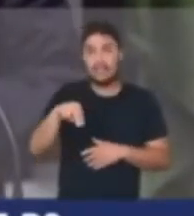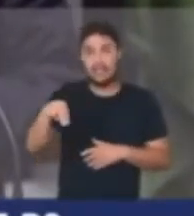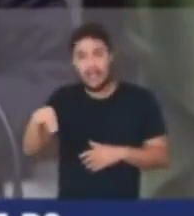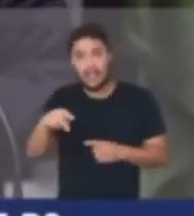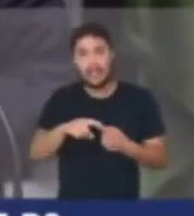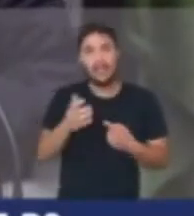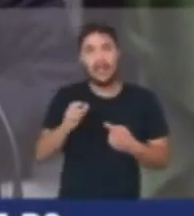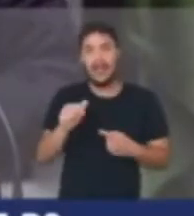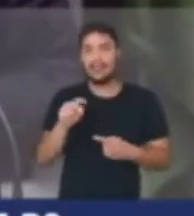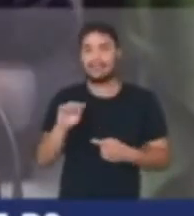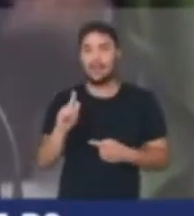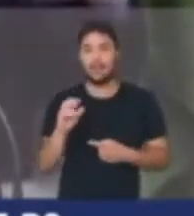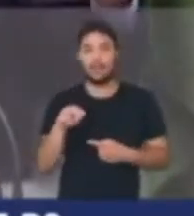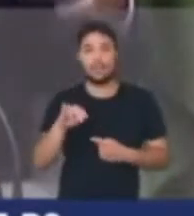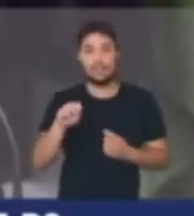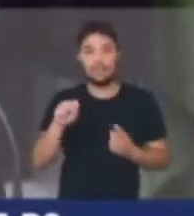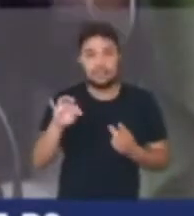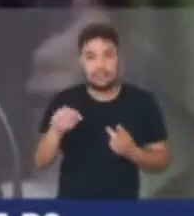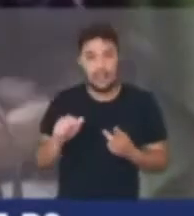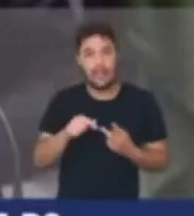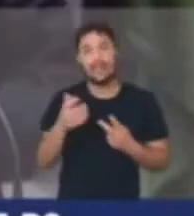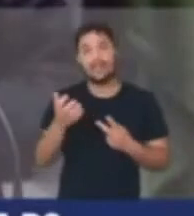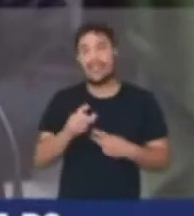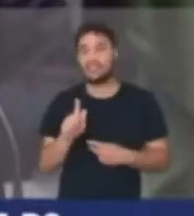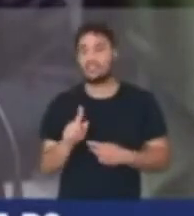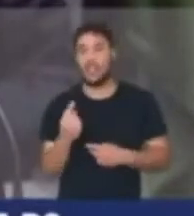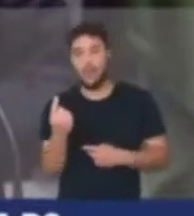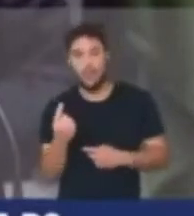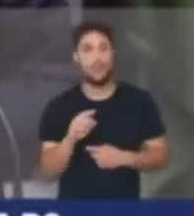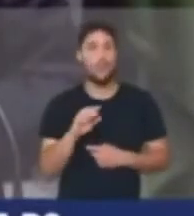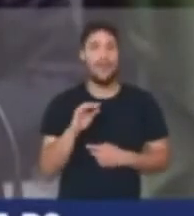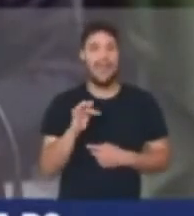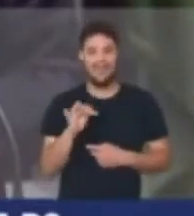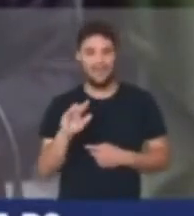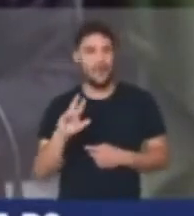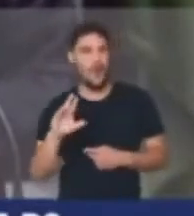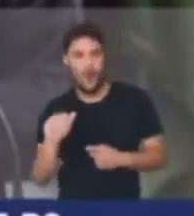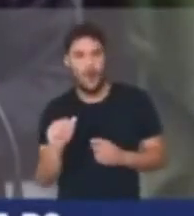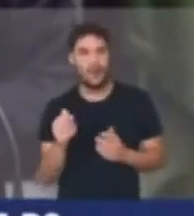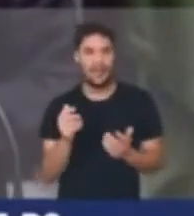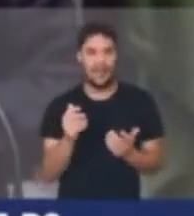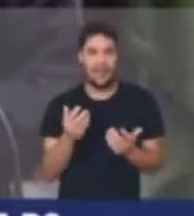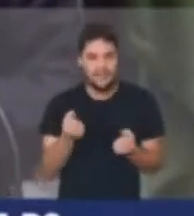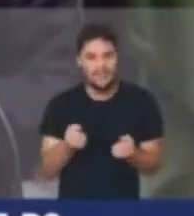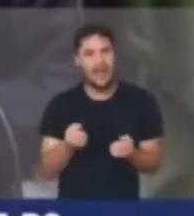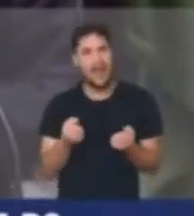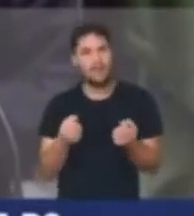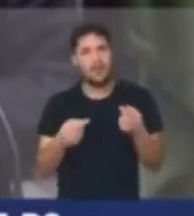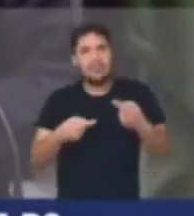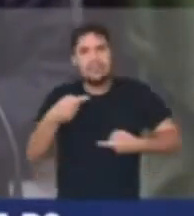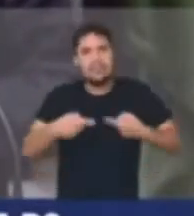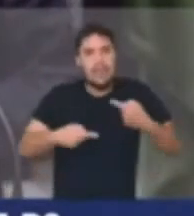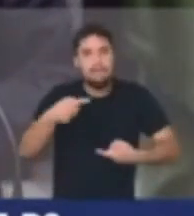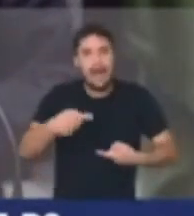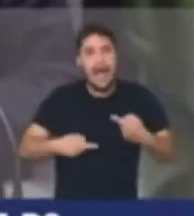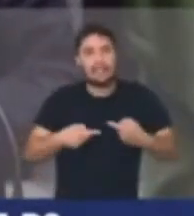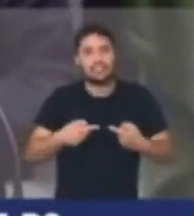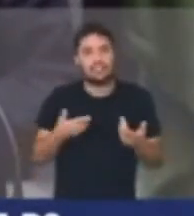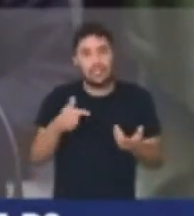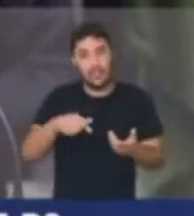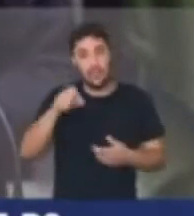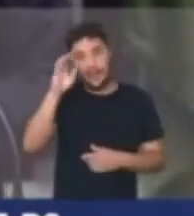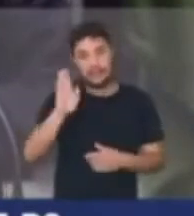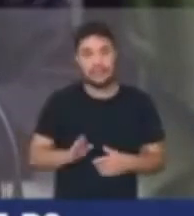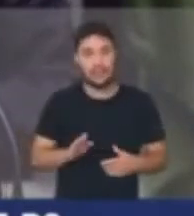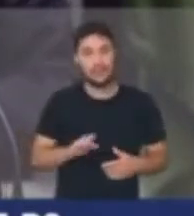no Antagonista? Quer fazer no G1? Quer fazer na Folha? Vamos fazer um debate, discutir o Brasil, discutir a Lava